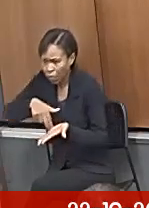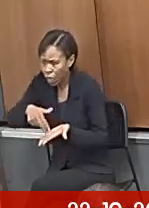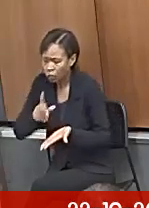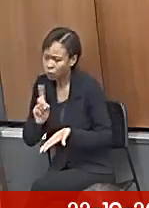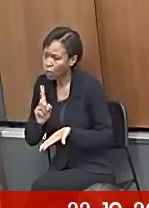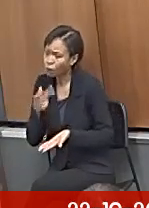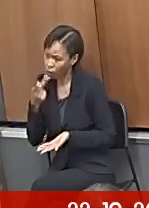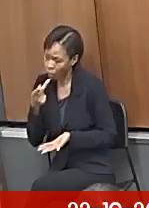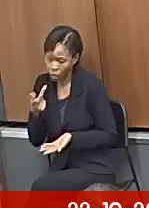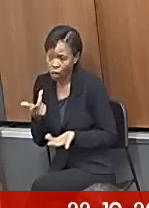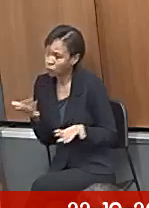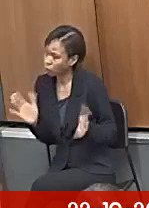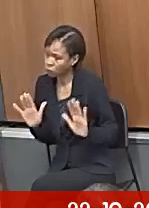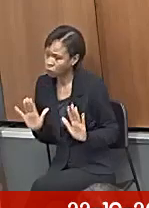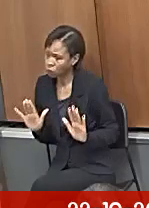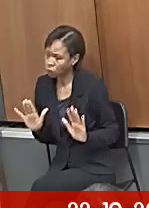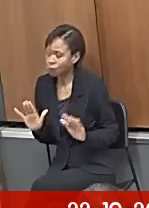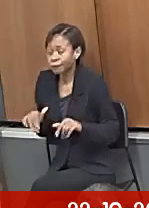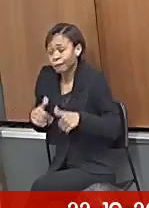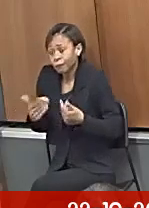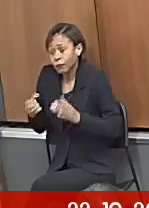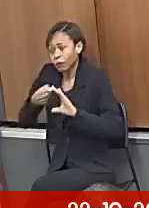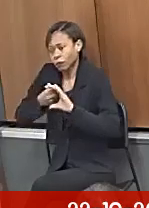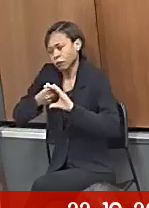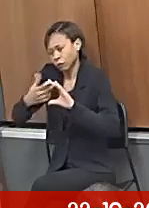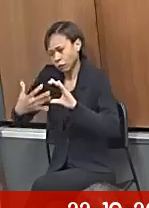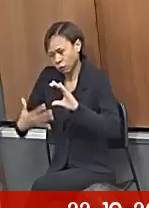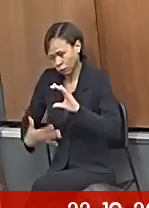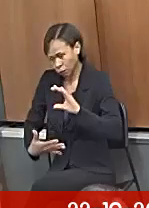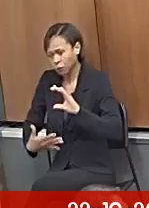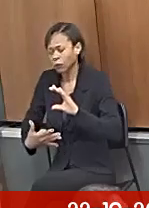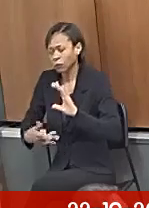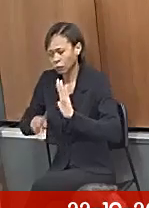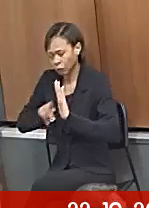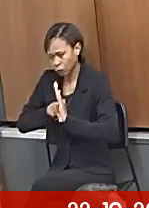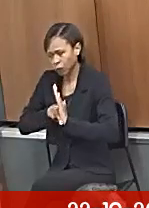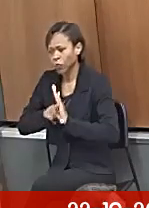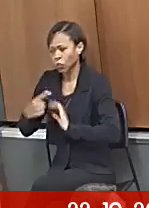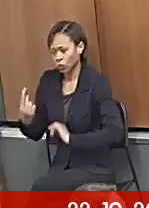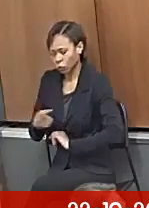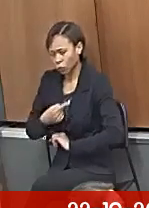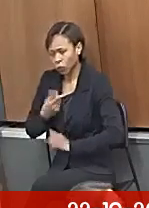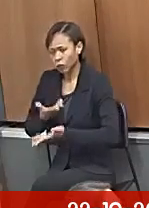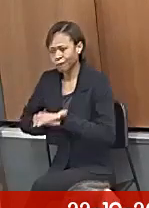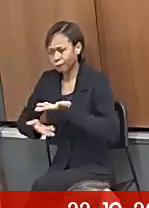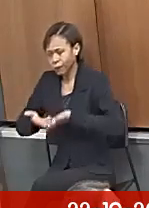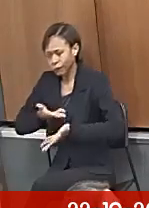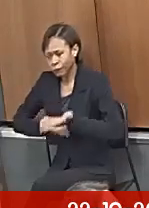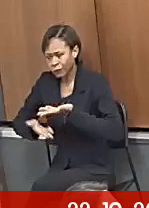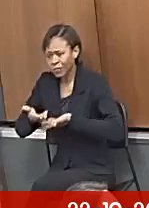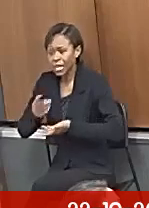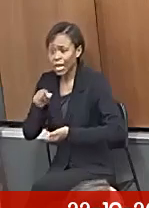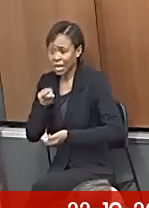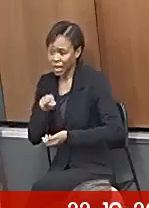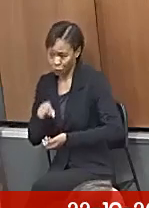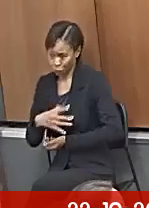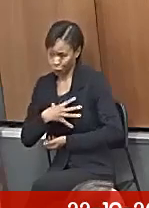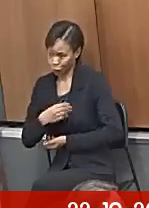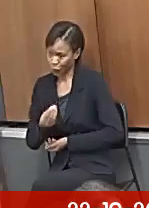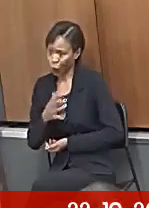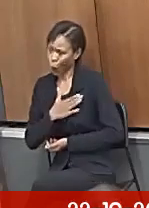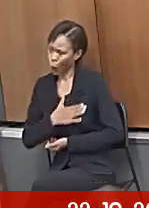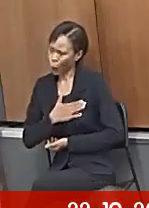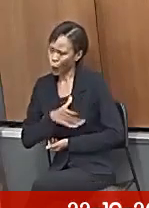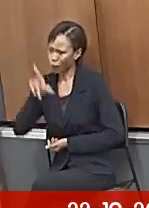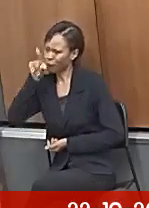exemplo. Essas são as características que nós acolhemos e com as quais vivemos, assim como o seu gosto por passarinhos, o senso de